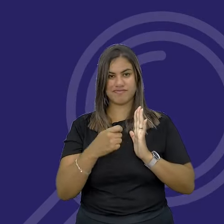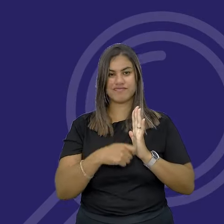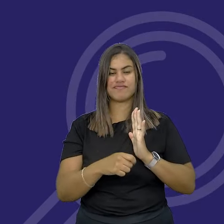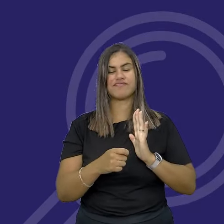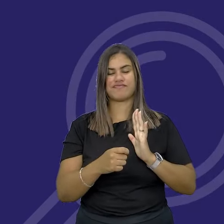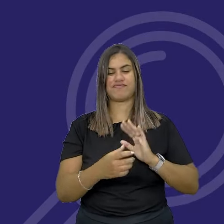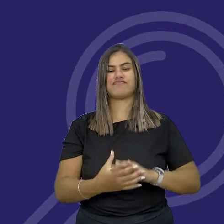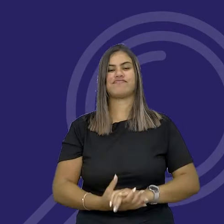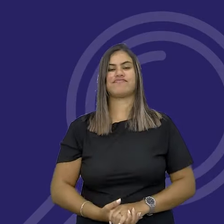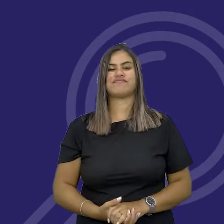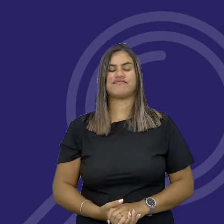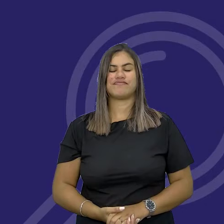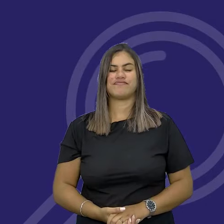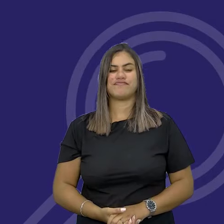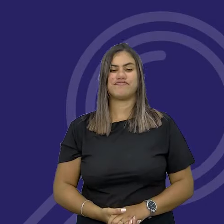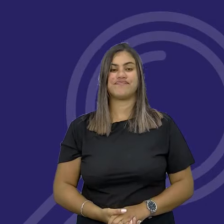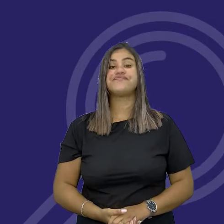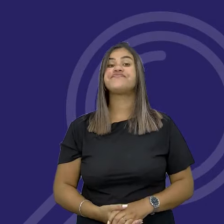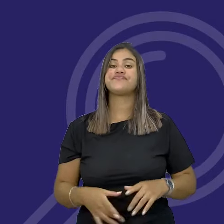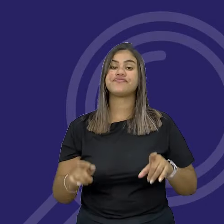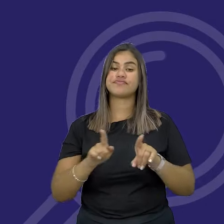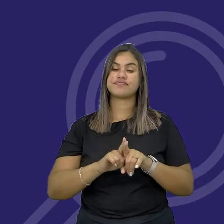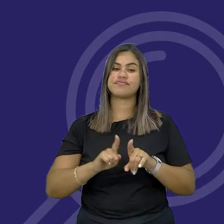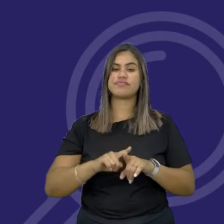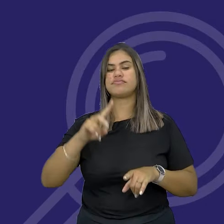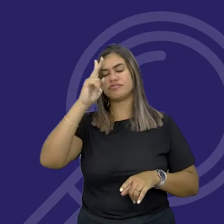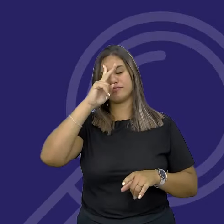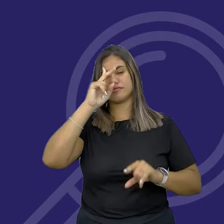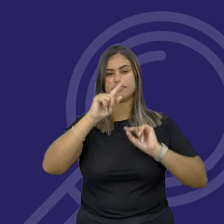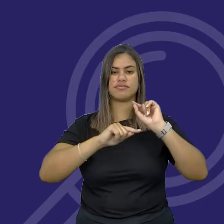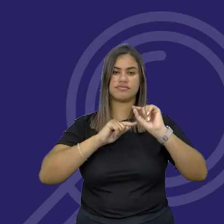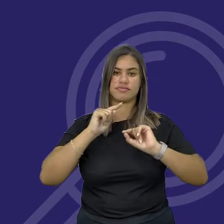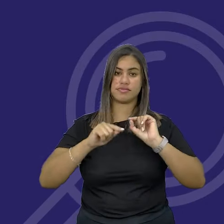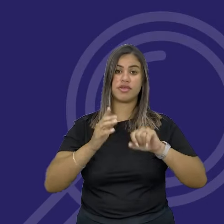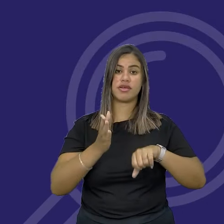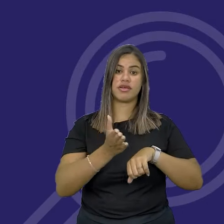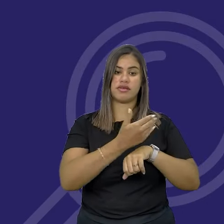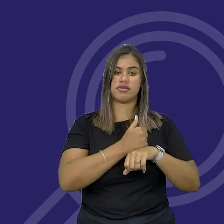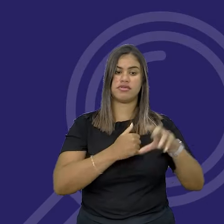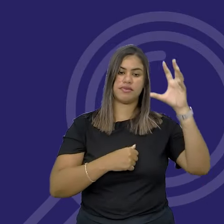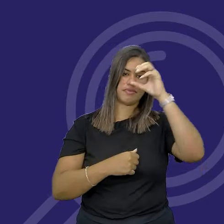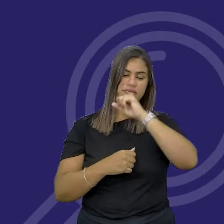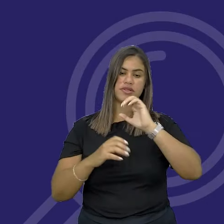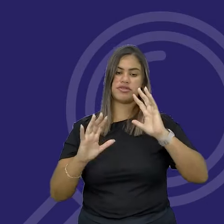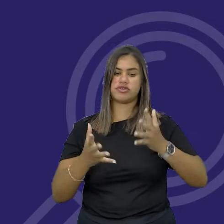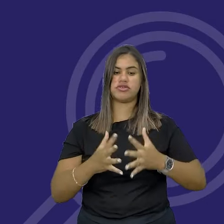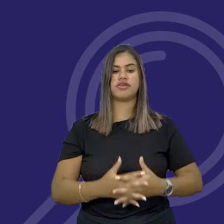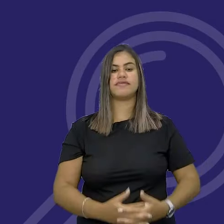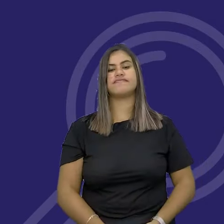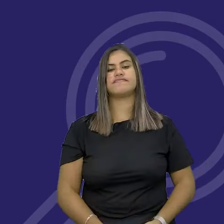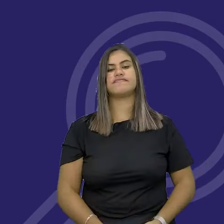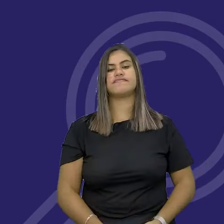potência. E lembrando os conhecimentos prévios nessa hora do fatorar. Bom, enfim,